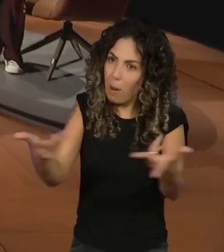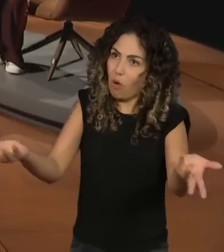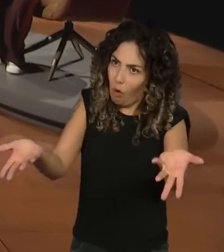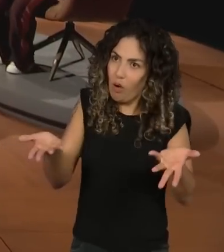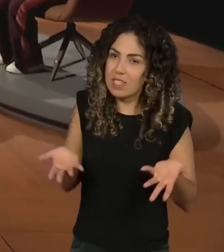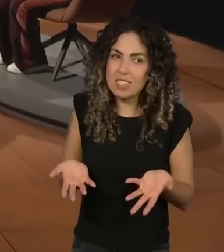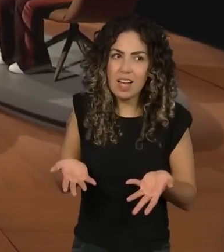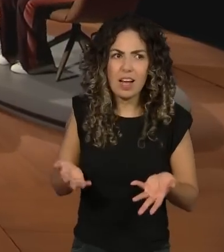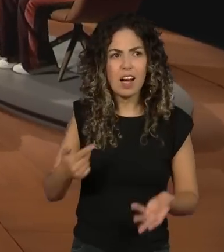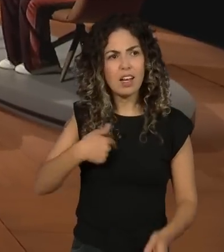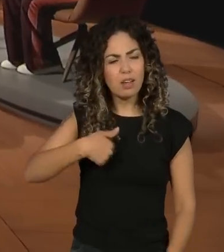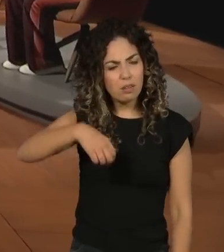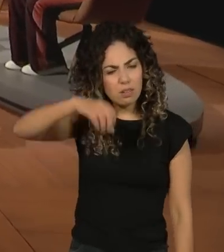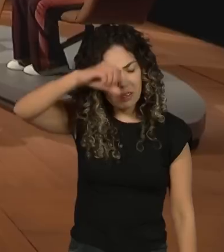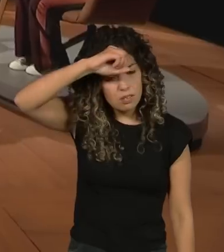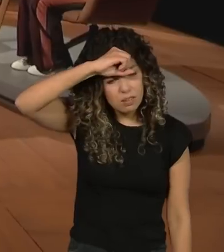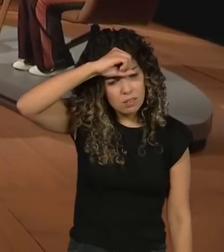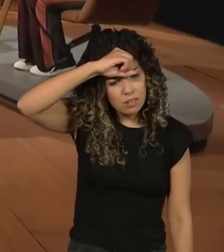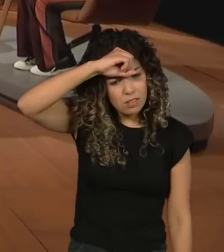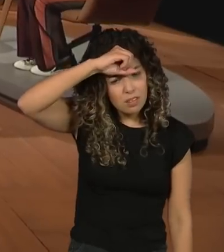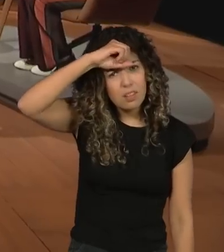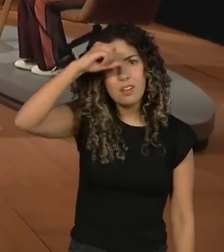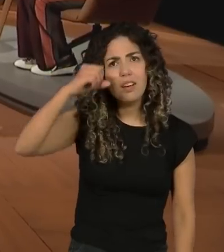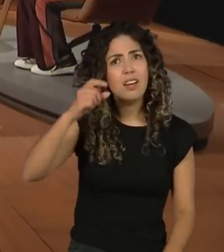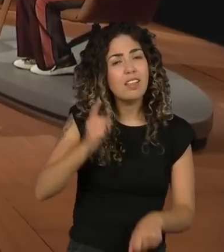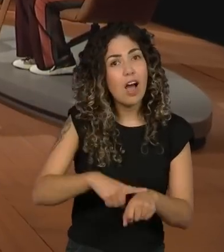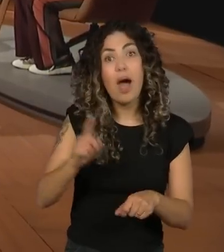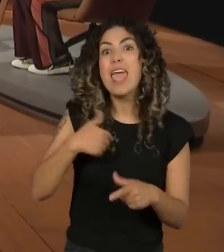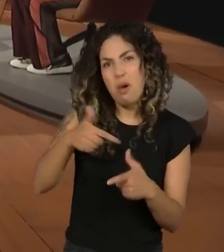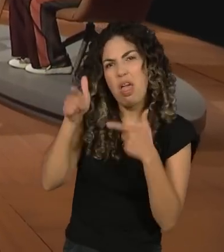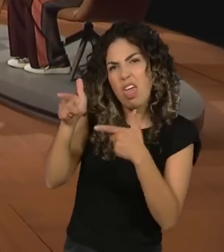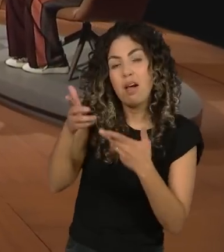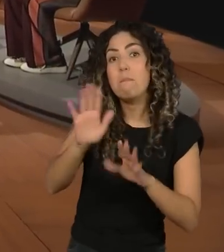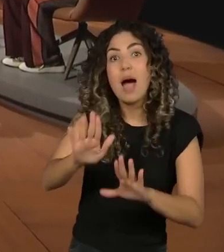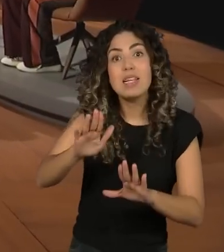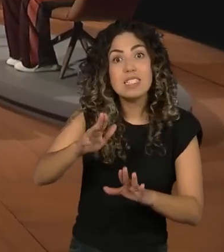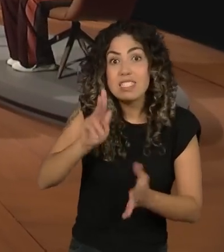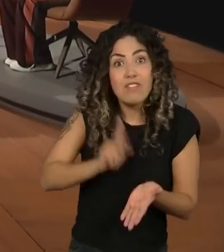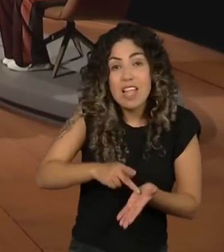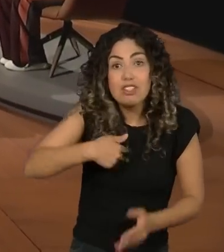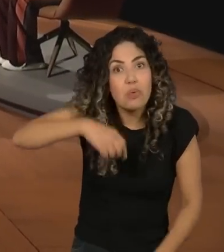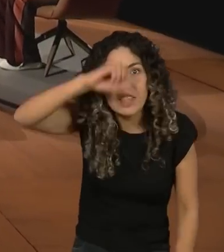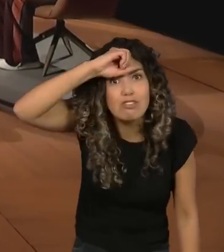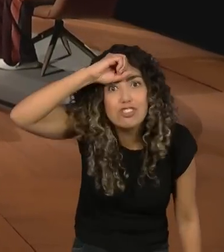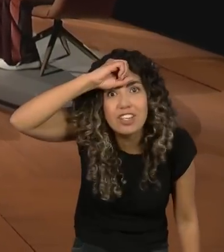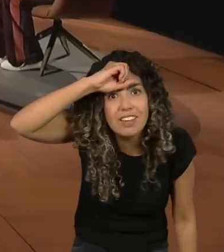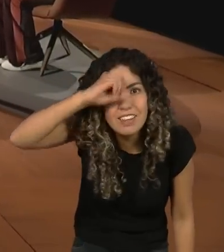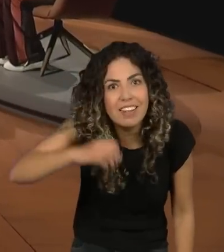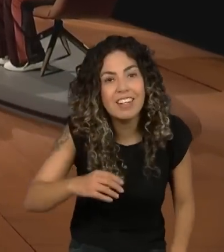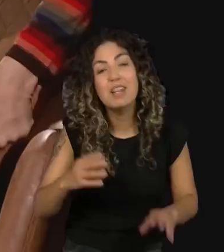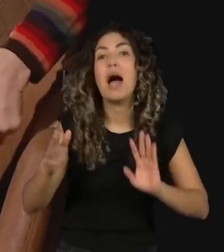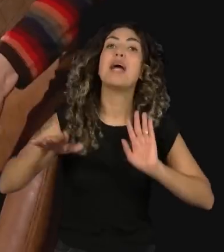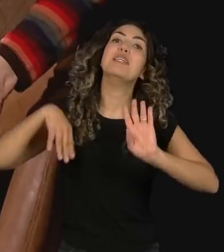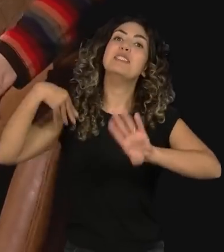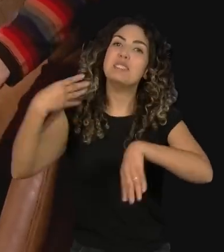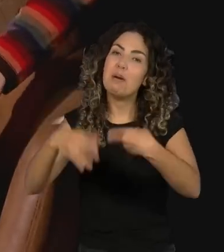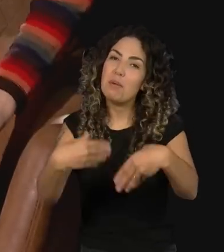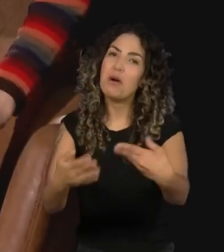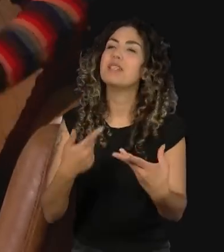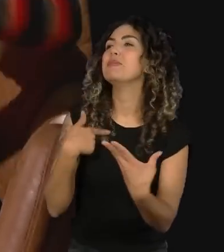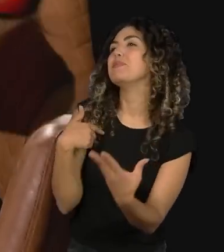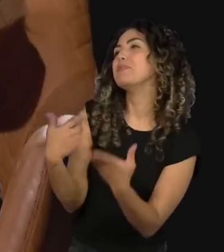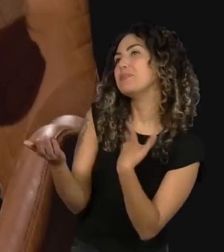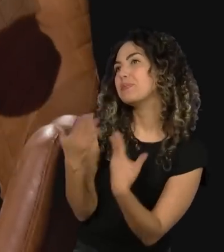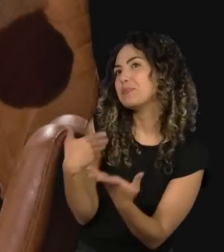Eu não entendi nada. Eu fiz, mas eu não entendi nada. Eu sei que depois a gente conversou e aí ele falou.